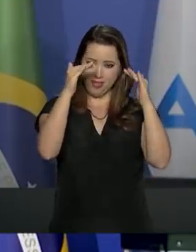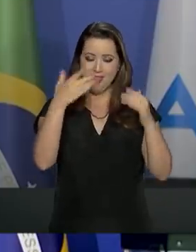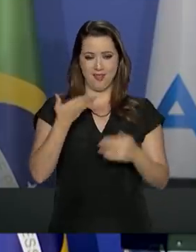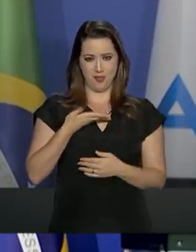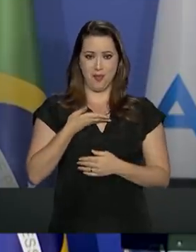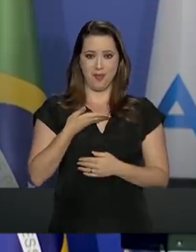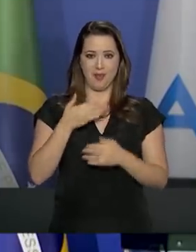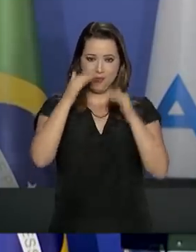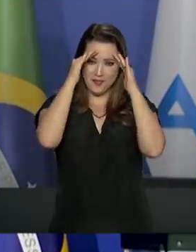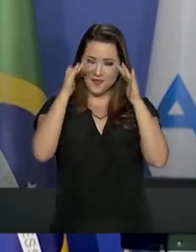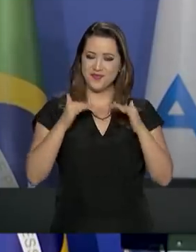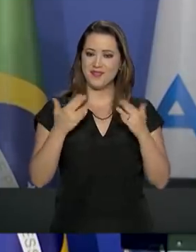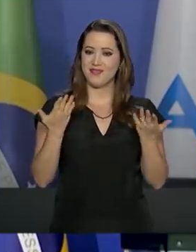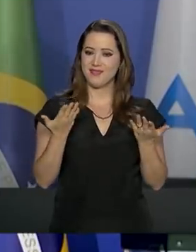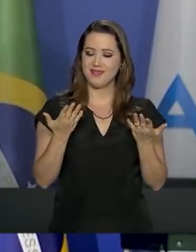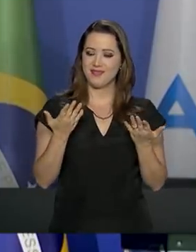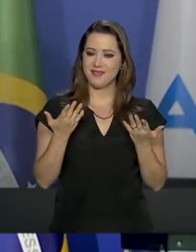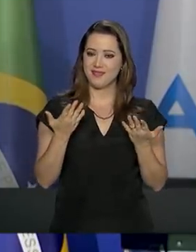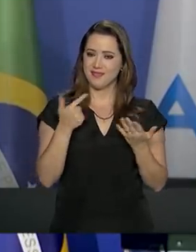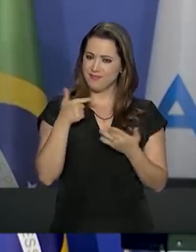me.